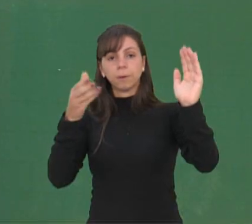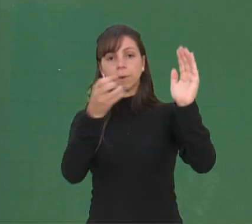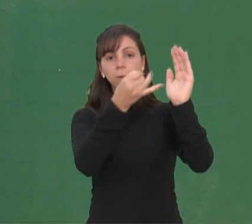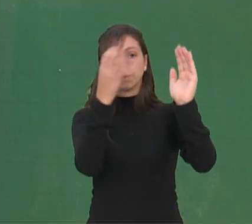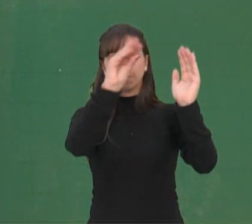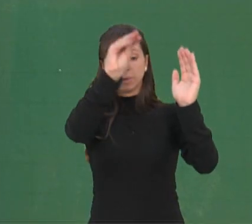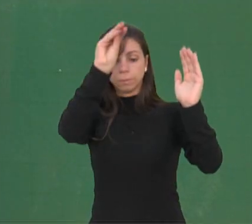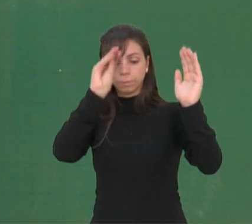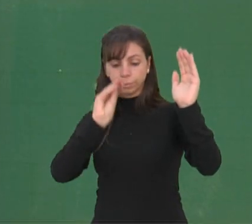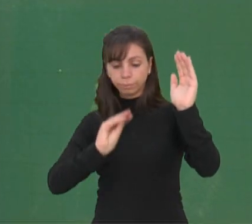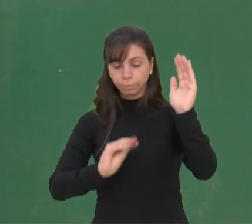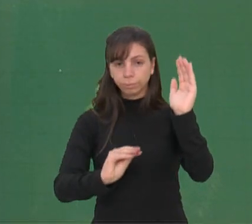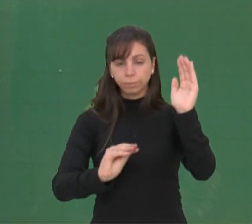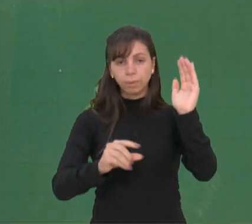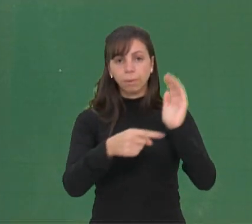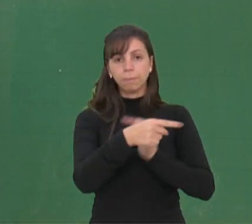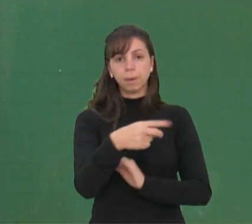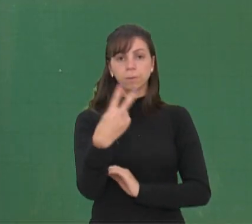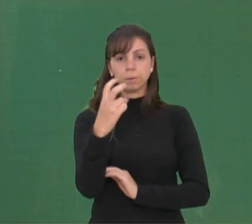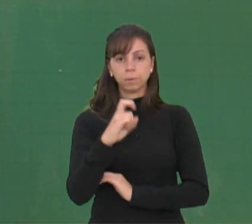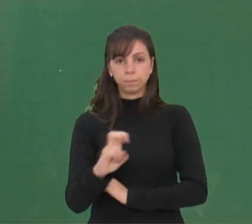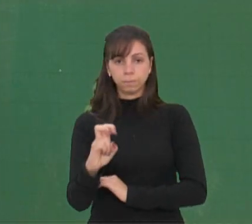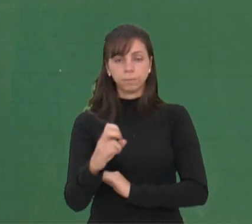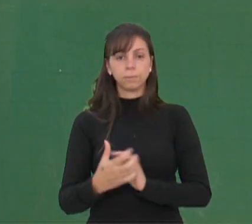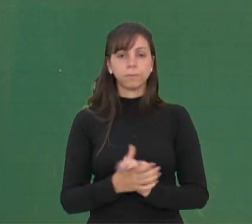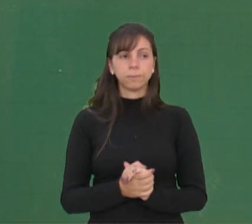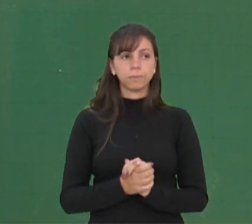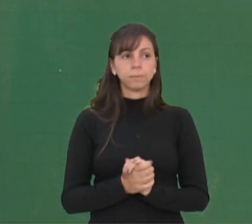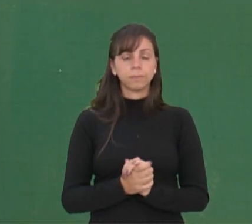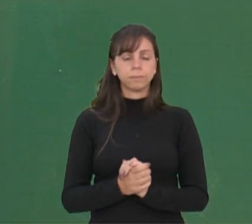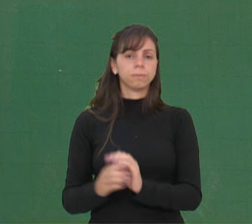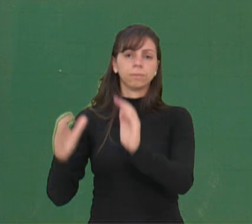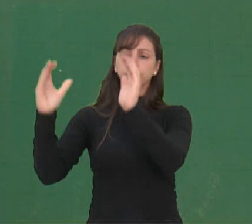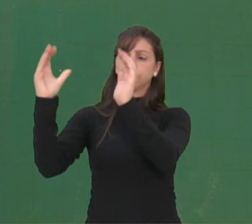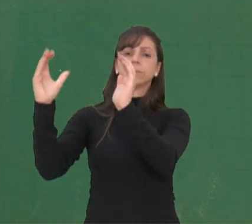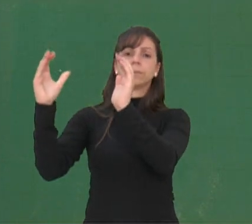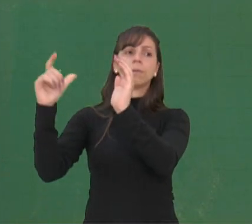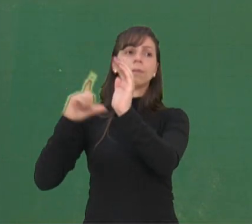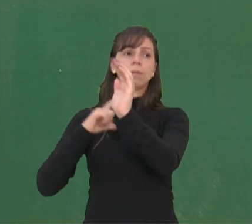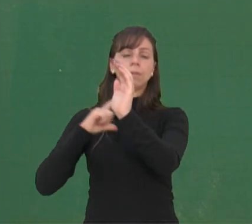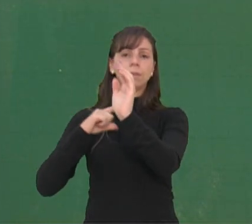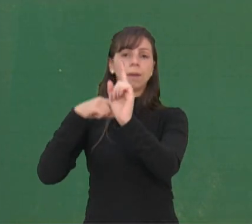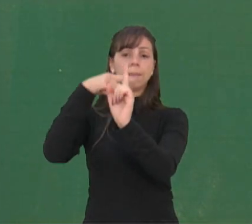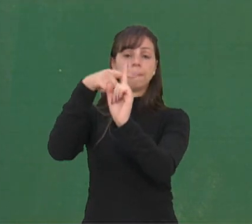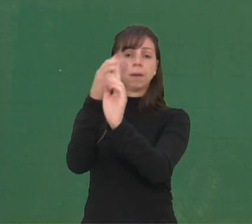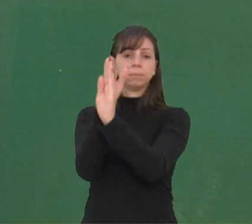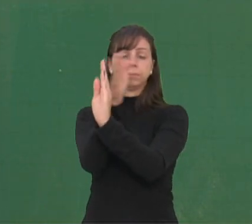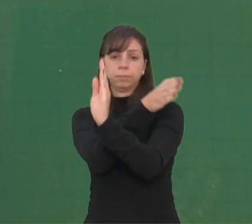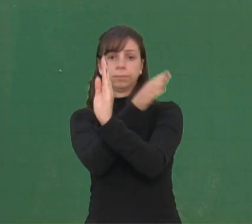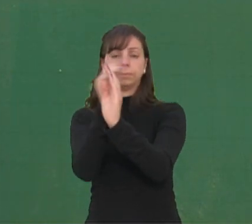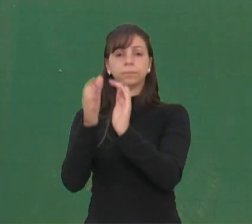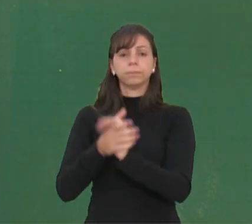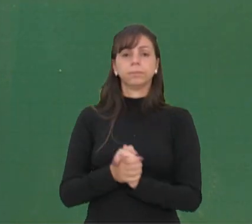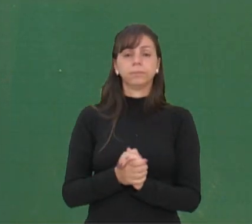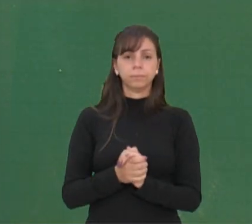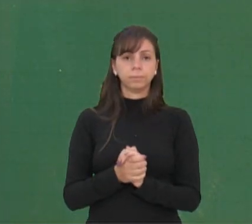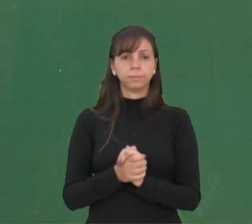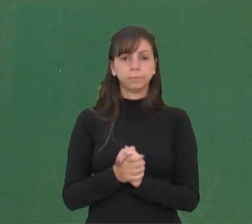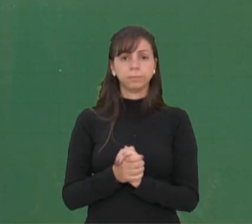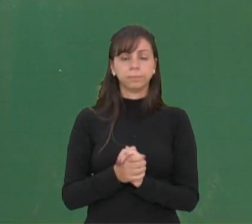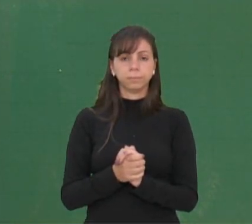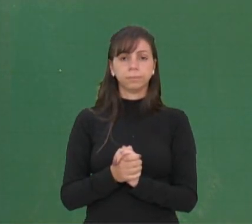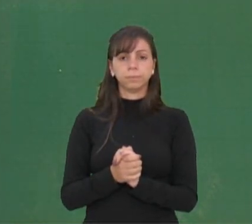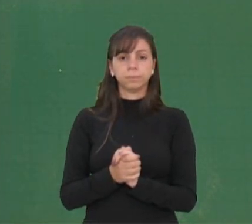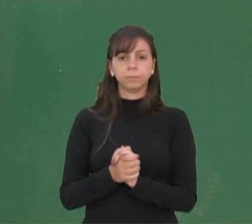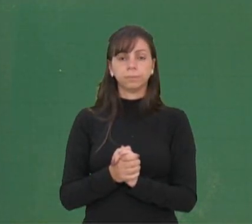dentro. Menos 2 quintos. O segundo parênteses tem um sinal de mais na frente. O sinal de mais não altera quem está lá dentro.